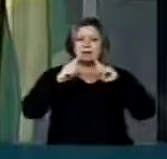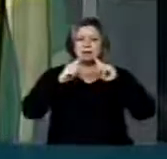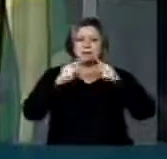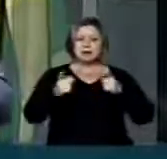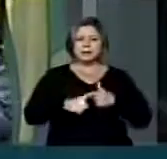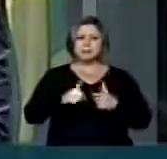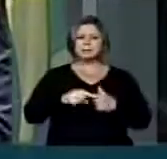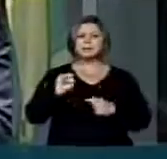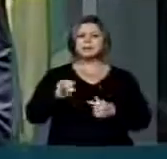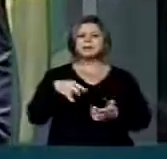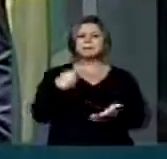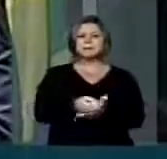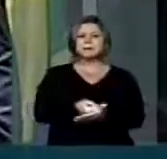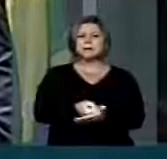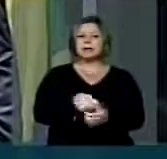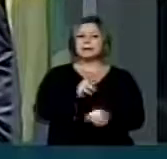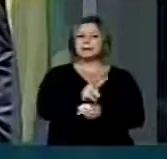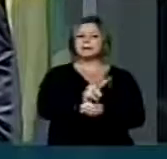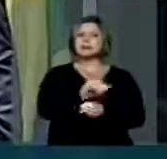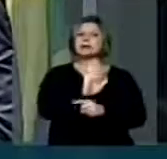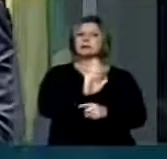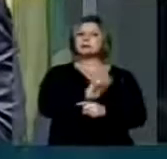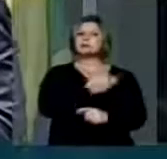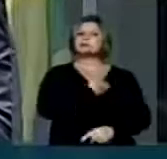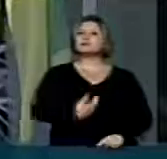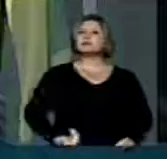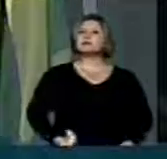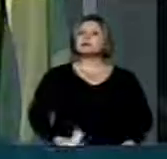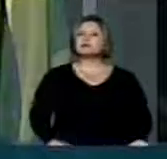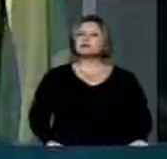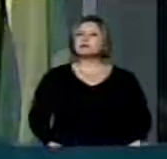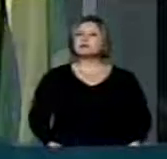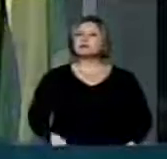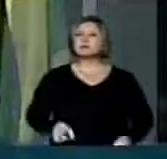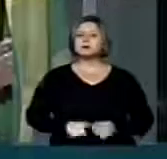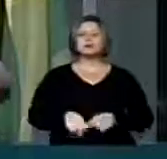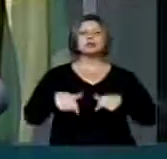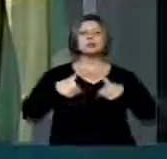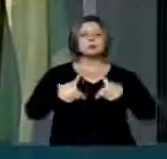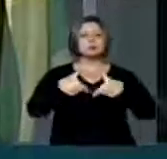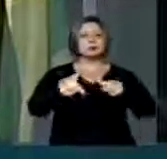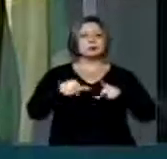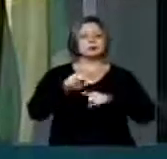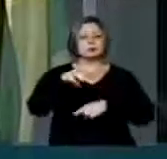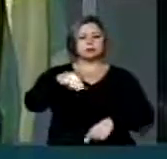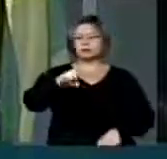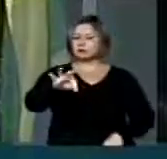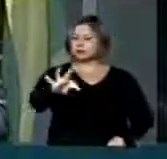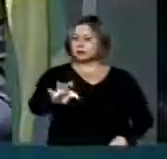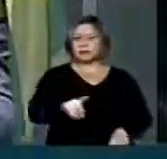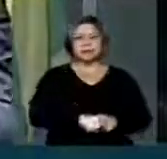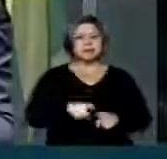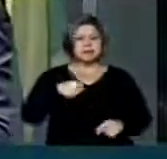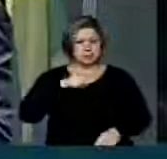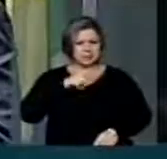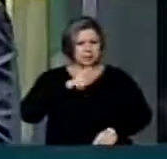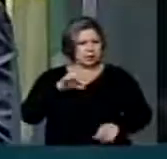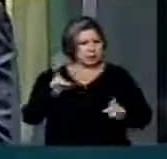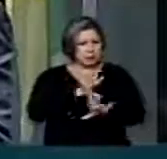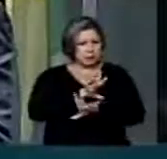estão pagos para defender o governo? Os movimentos sociais sem terra, tão bem